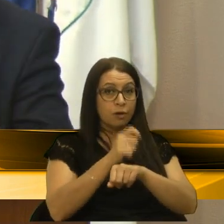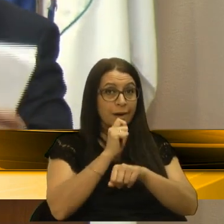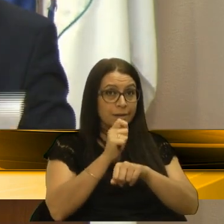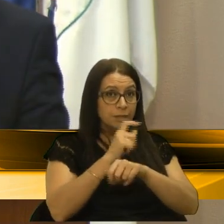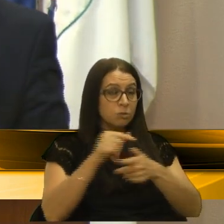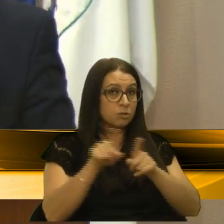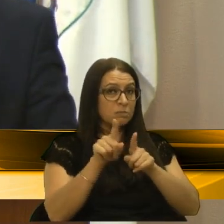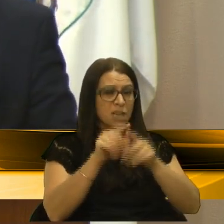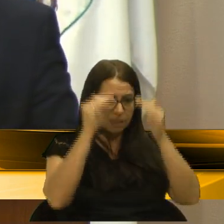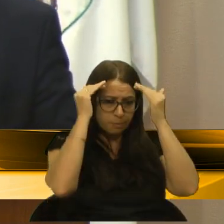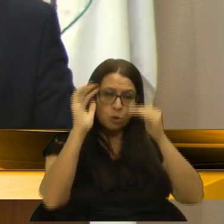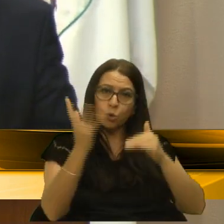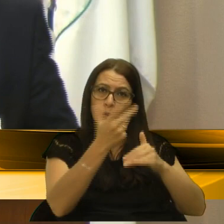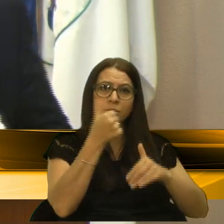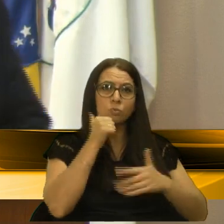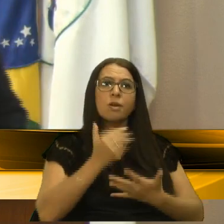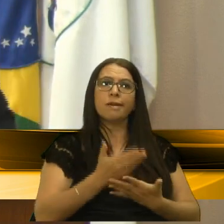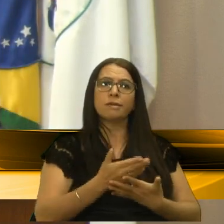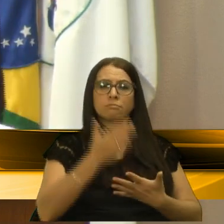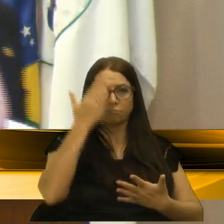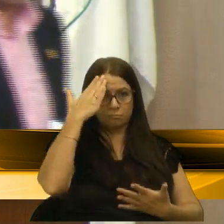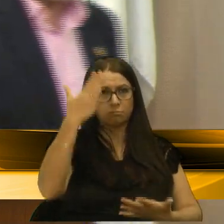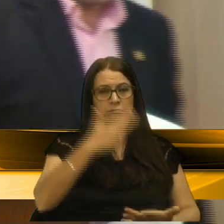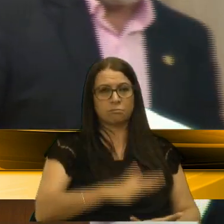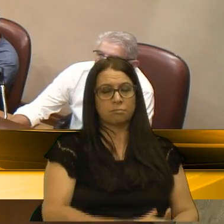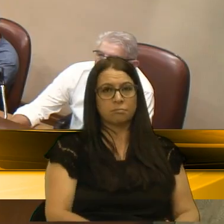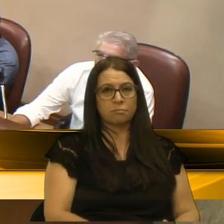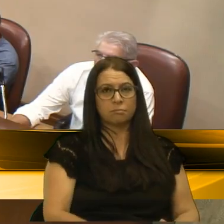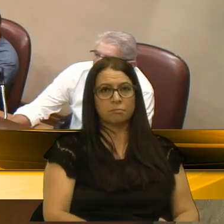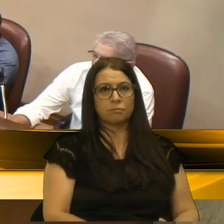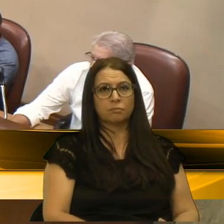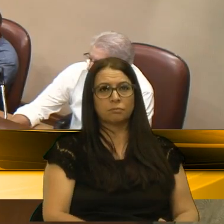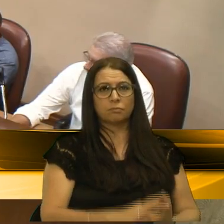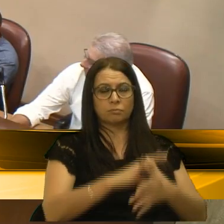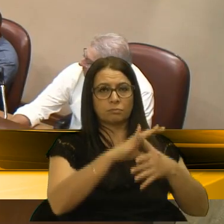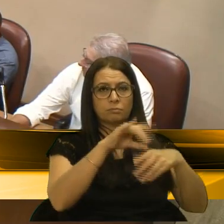também em respeito a todas as mulheres. Obrigado. A declaração de líder, a bancada do PDT.